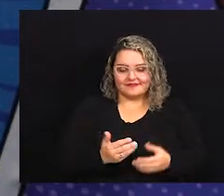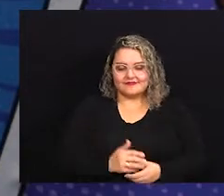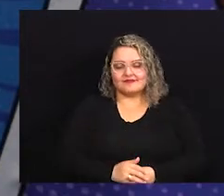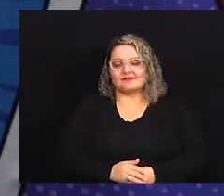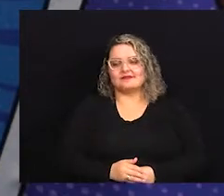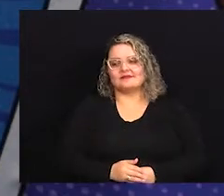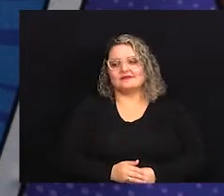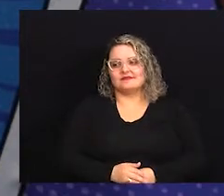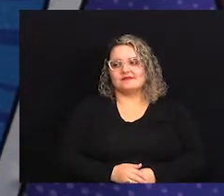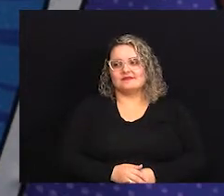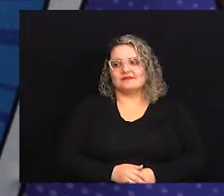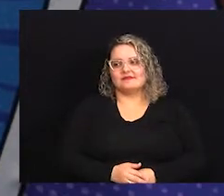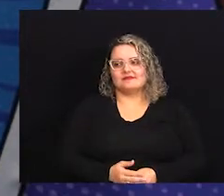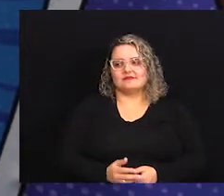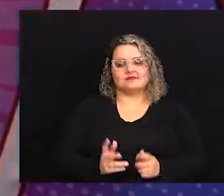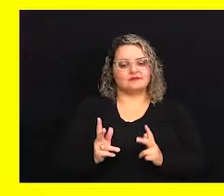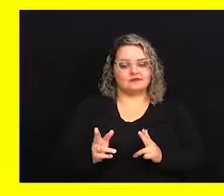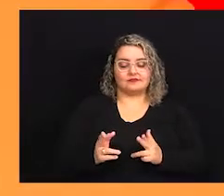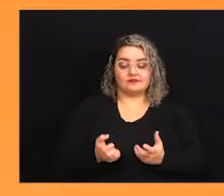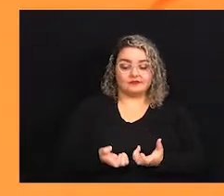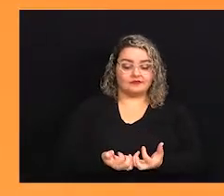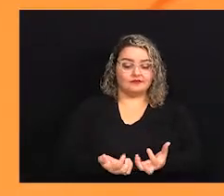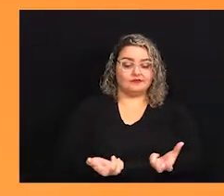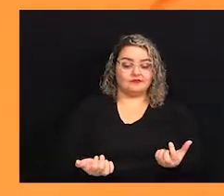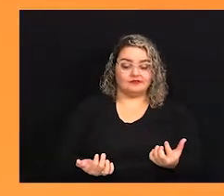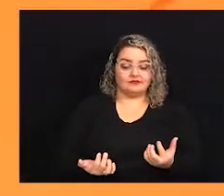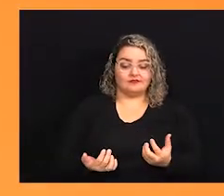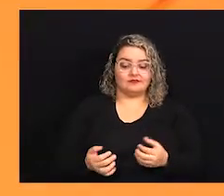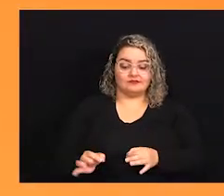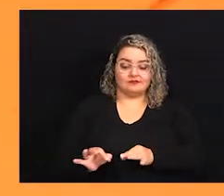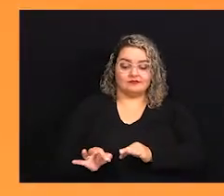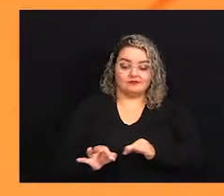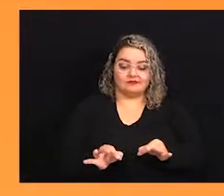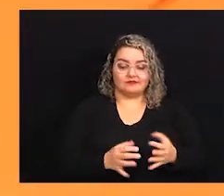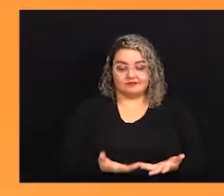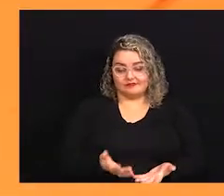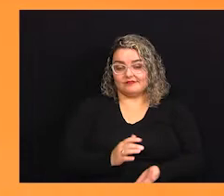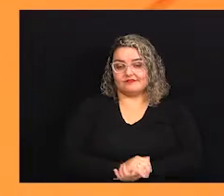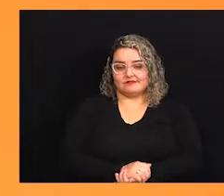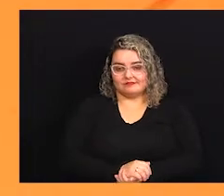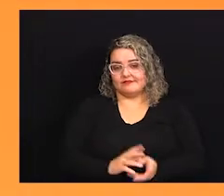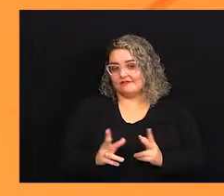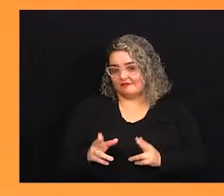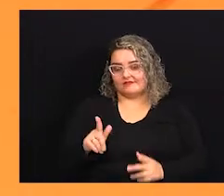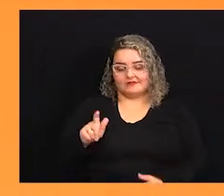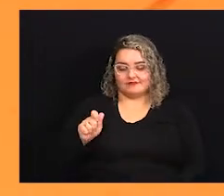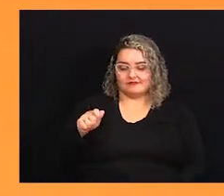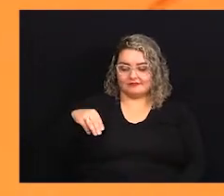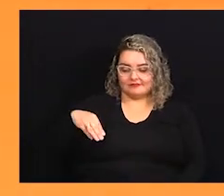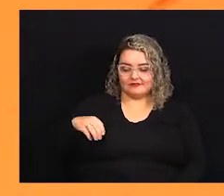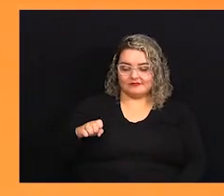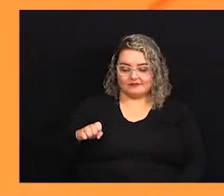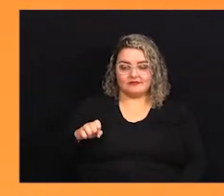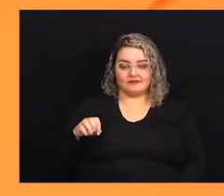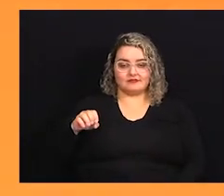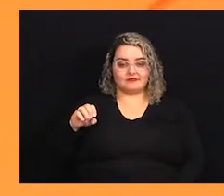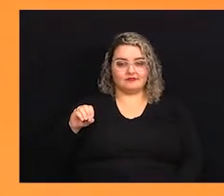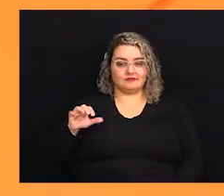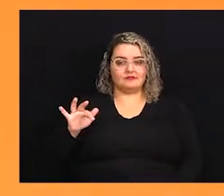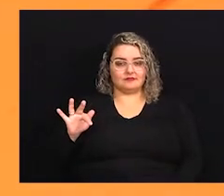né? É como jardinagem, acho que o autor lá do Game of Thrones disse, é